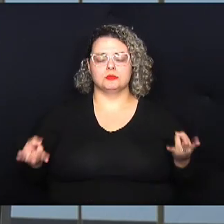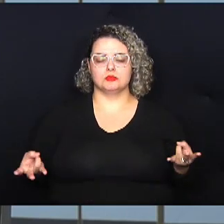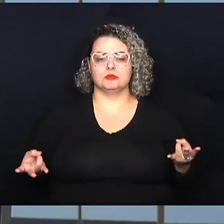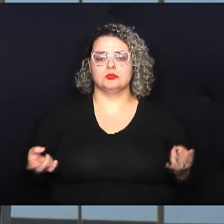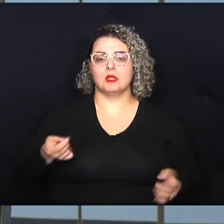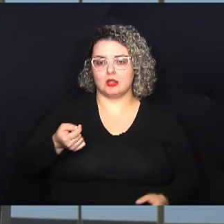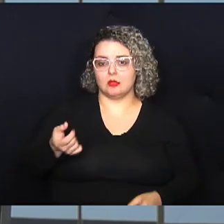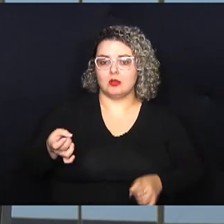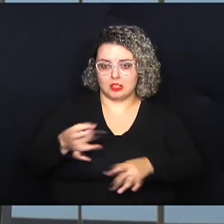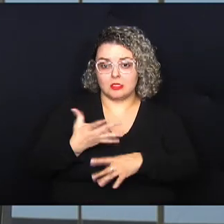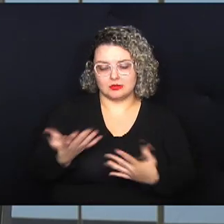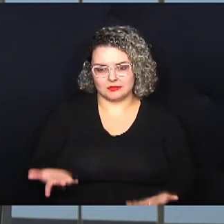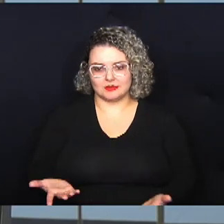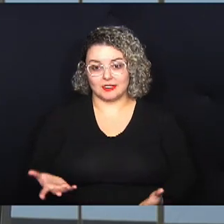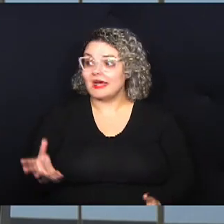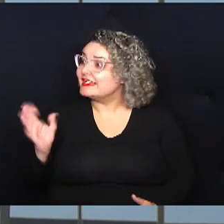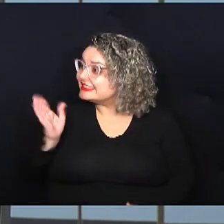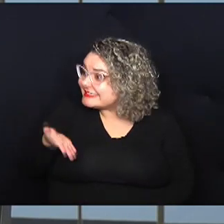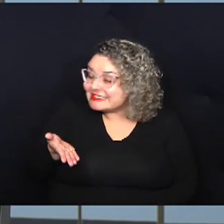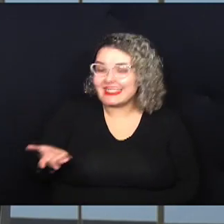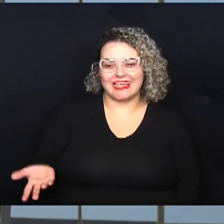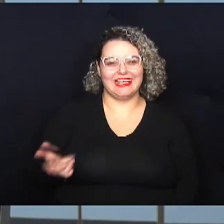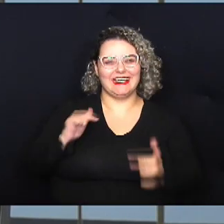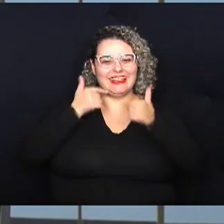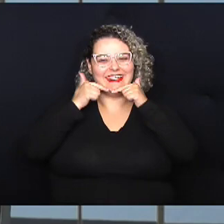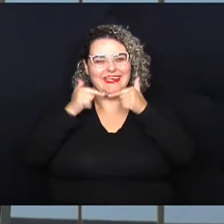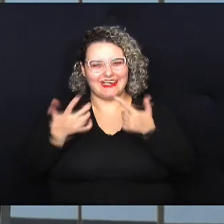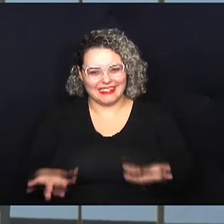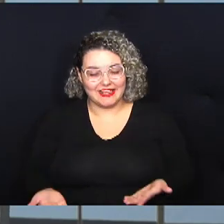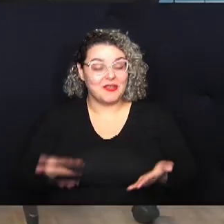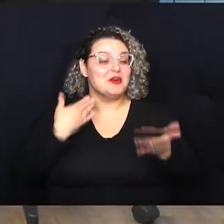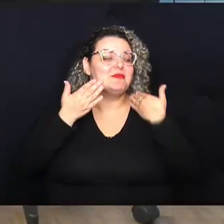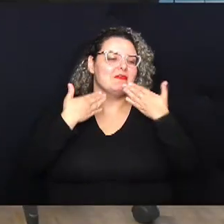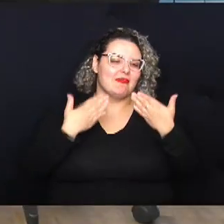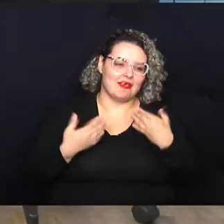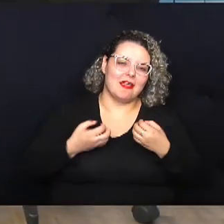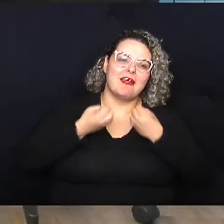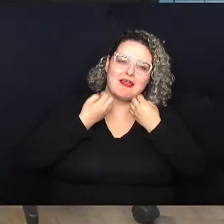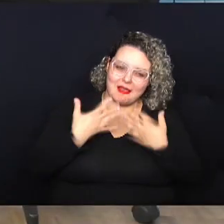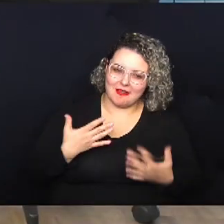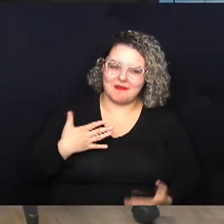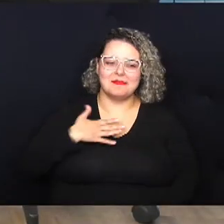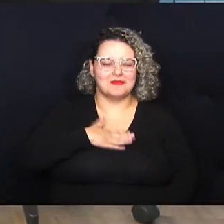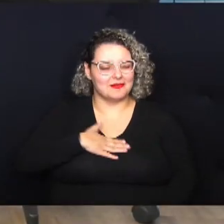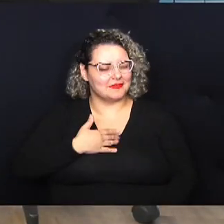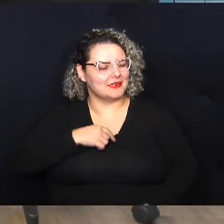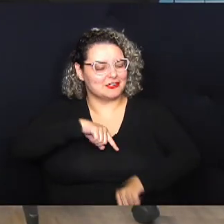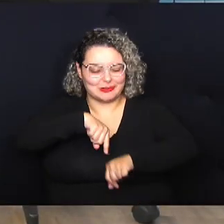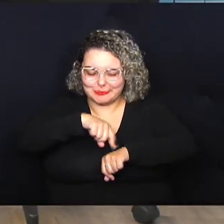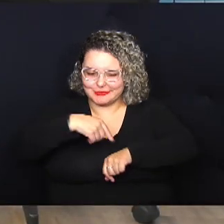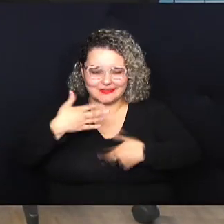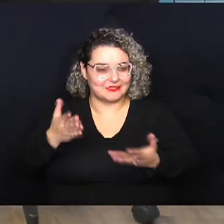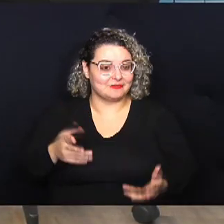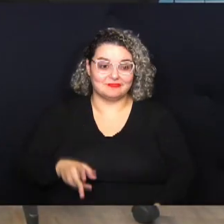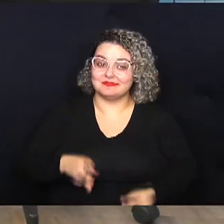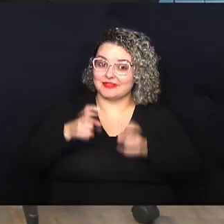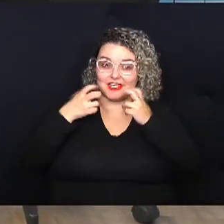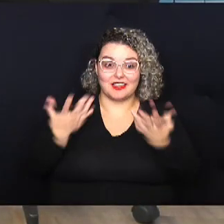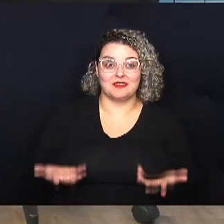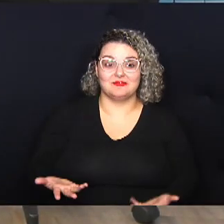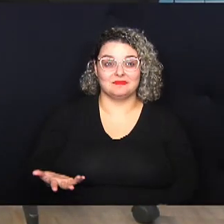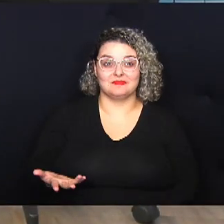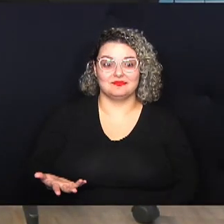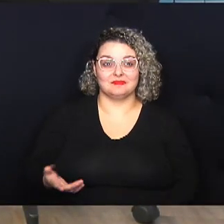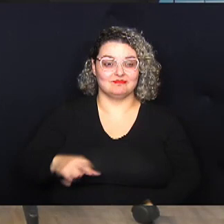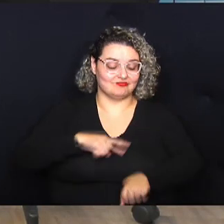acabando, então já que você... Você já? Você viu como é que a conversa, o bate-papo é gostoso, vai embora, né? A gente nem percebe que o